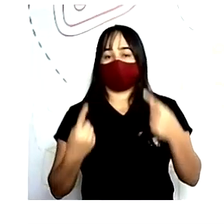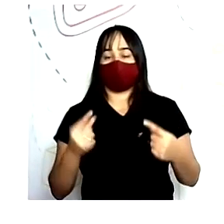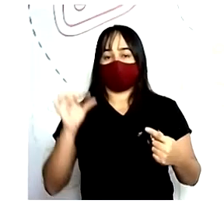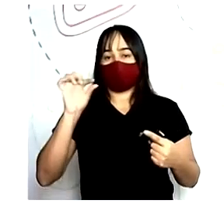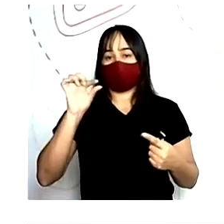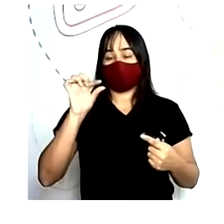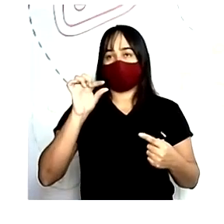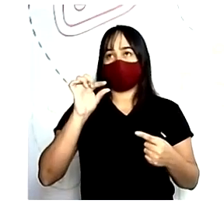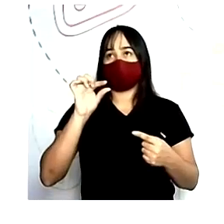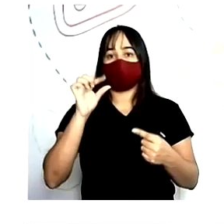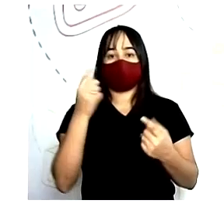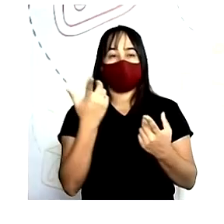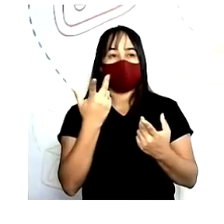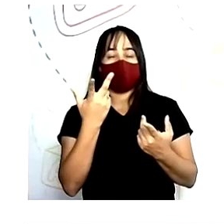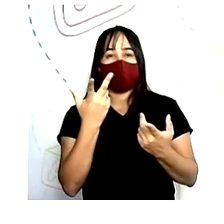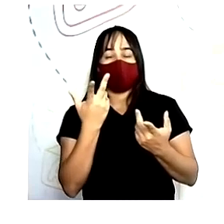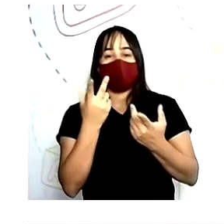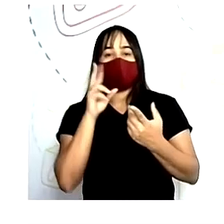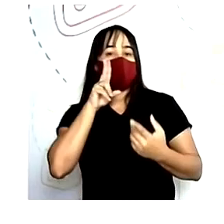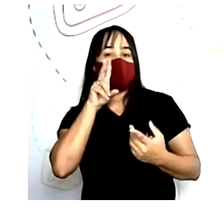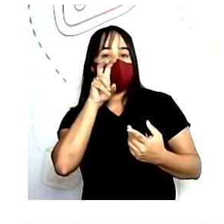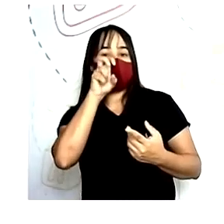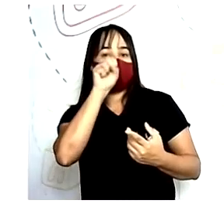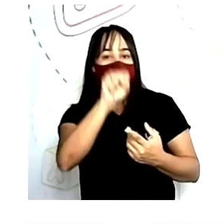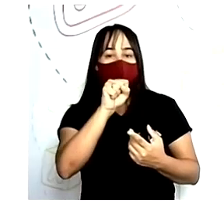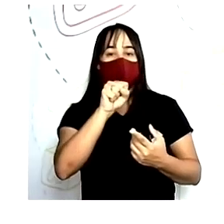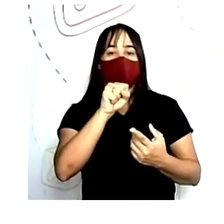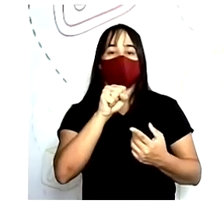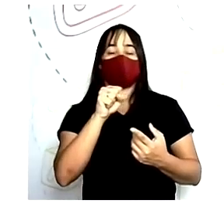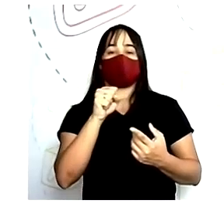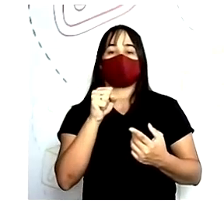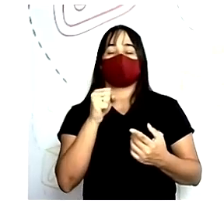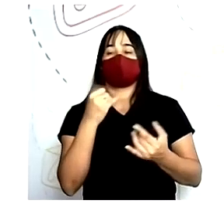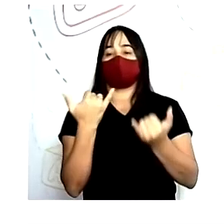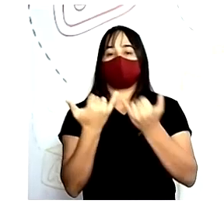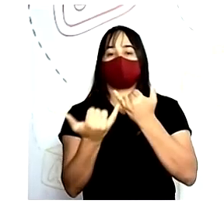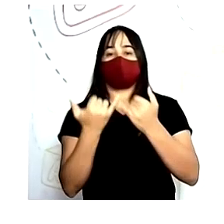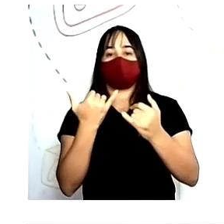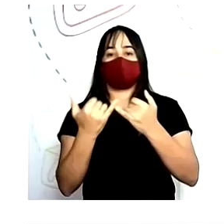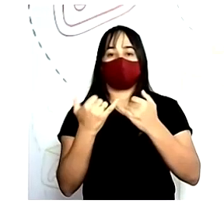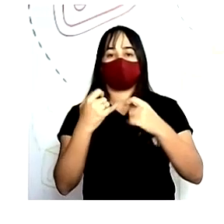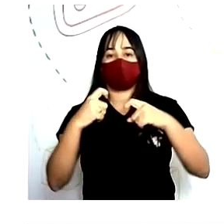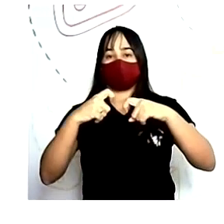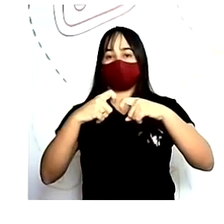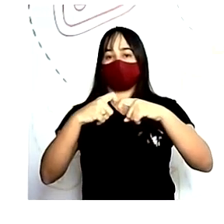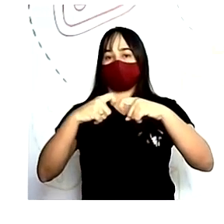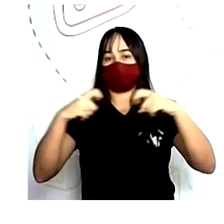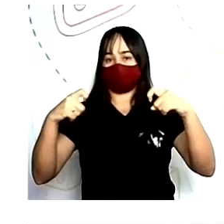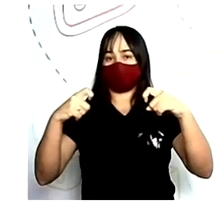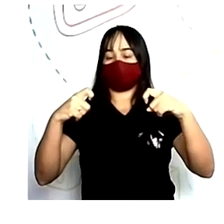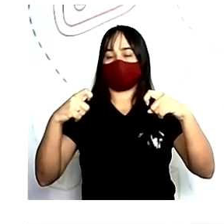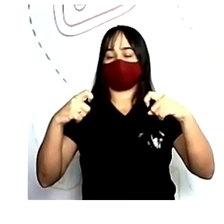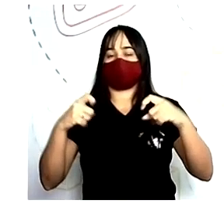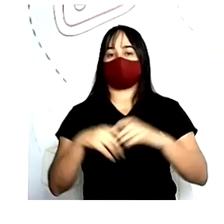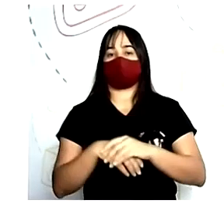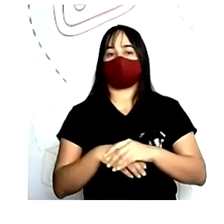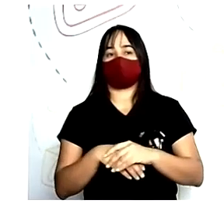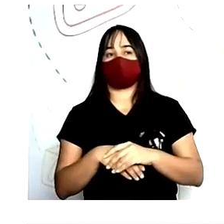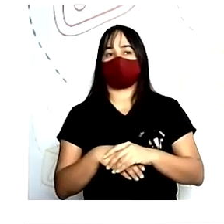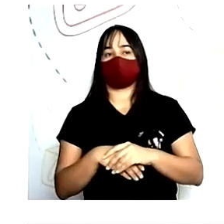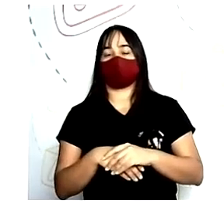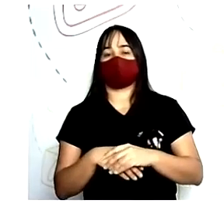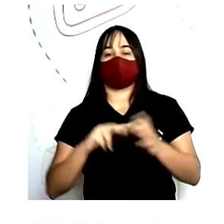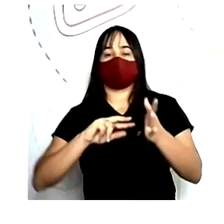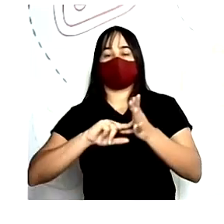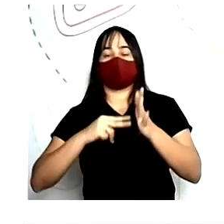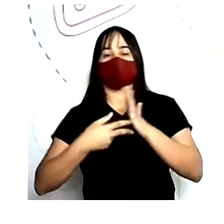se dissolver, ele não vai se separar, vai continuar ligado de um lado, de um dedo a outro. Então, esse estado vai